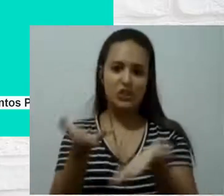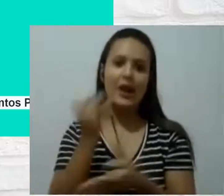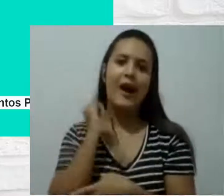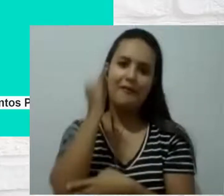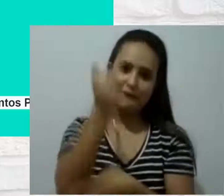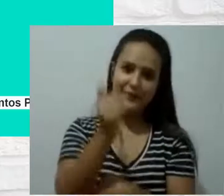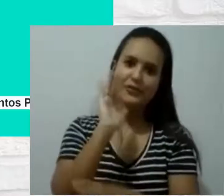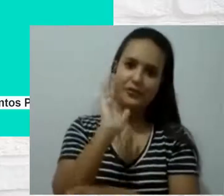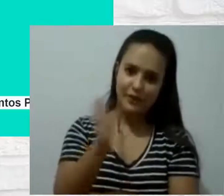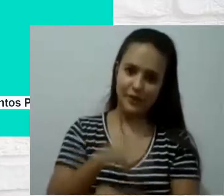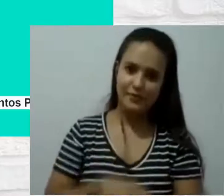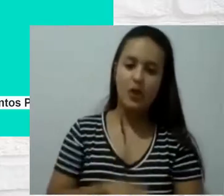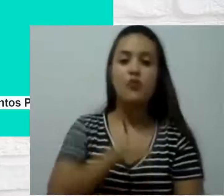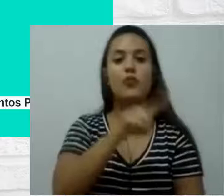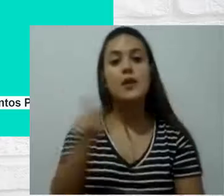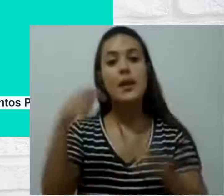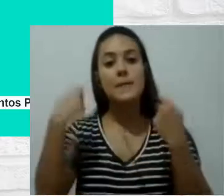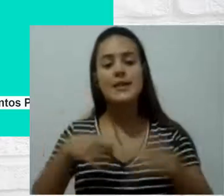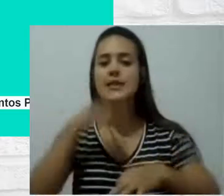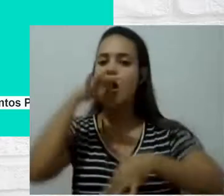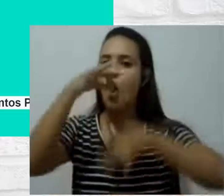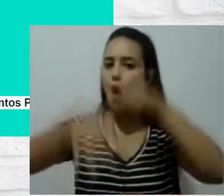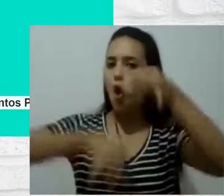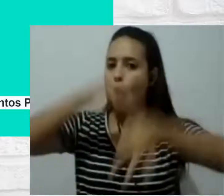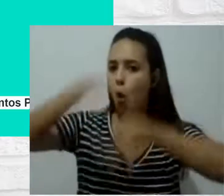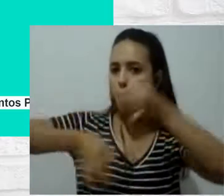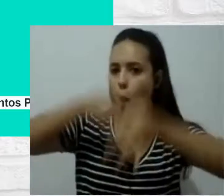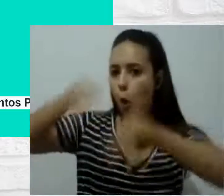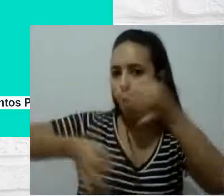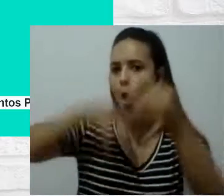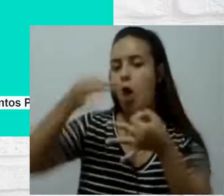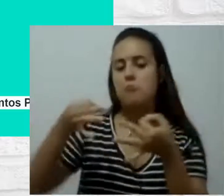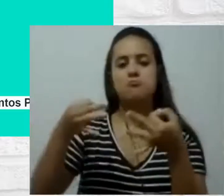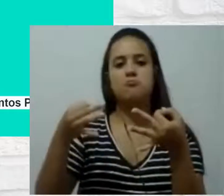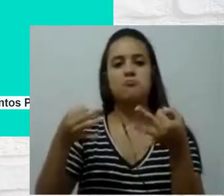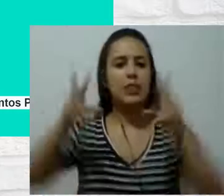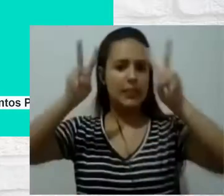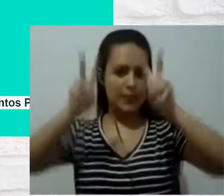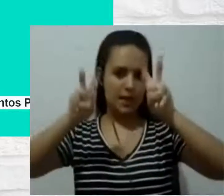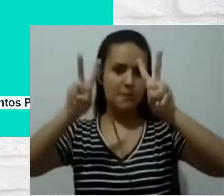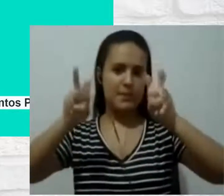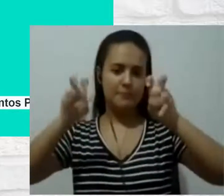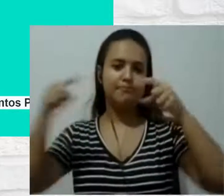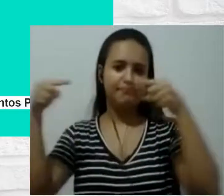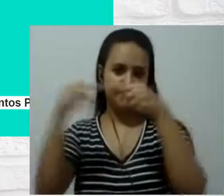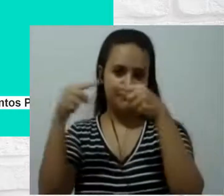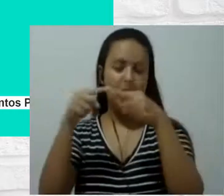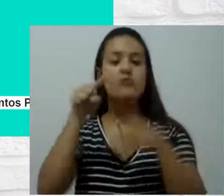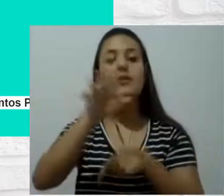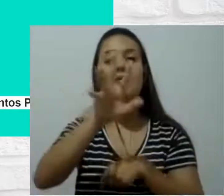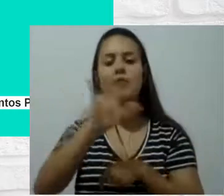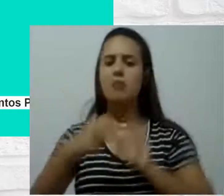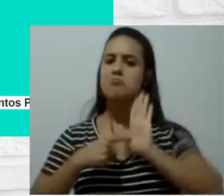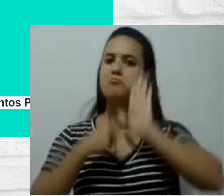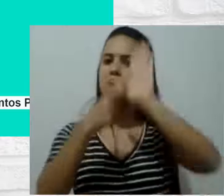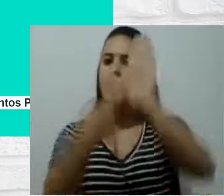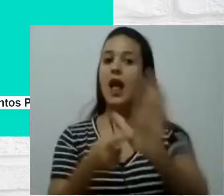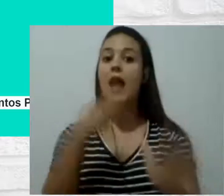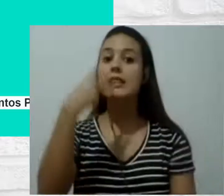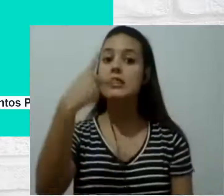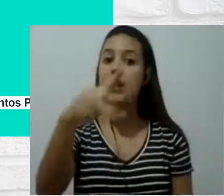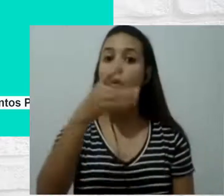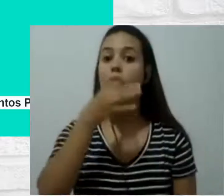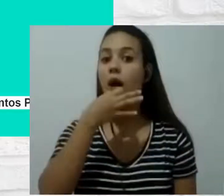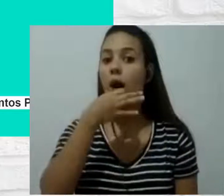texto dissertativo argumentativo. Primeiro, o nome do texto já está falando. Vocês vão precisar argumentar sobre